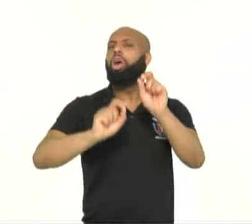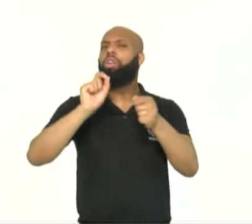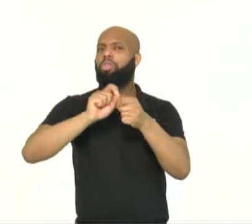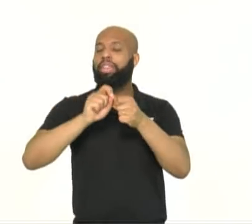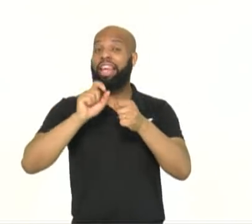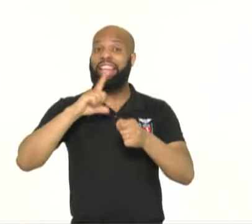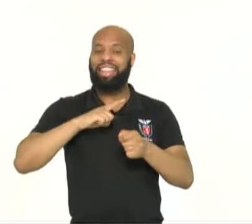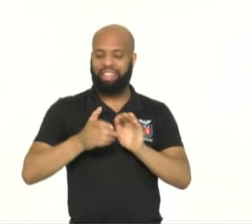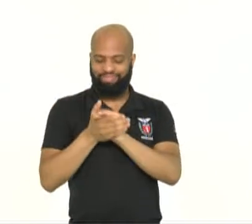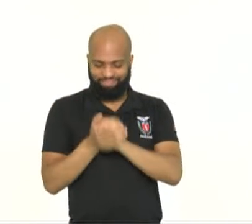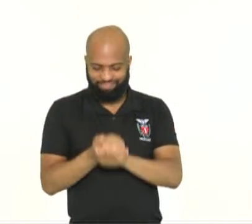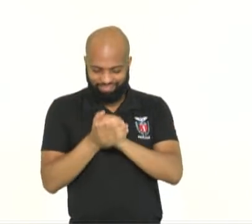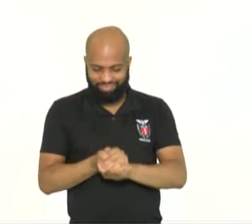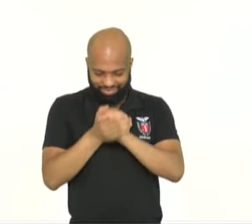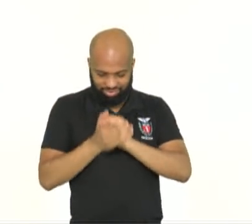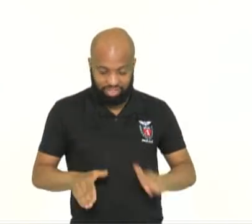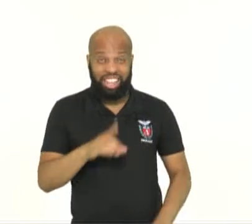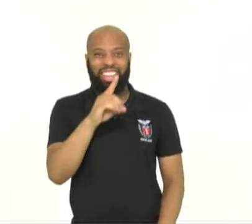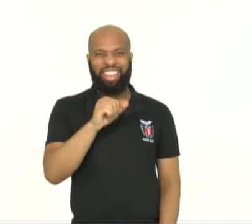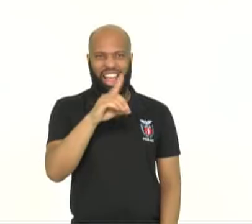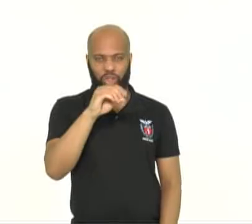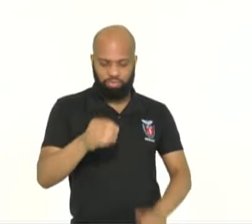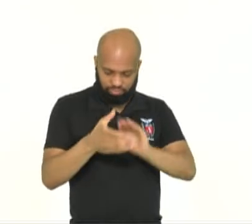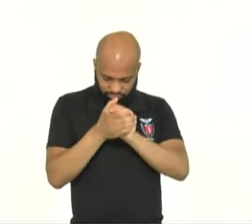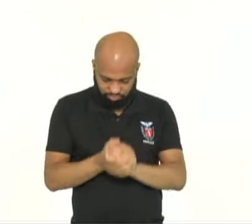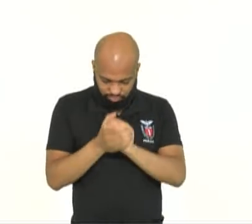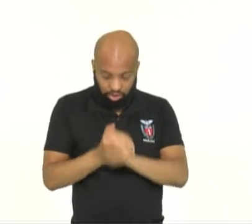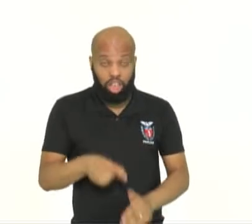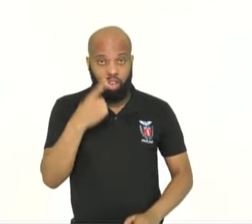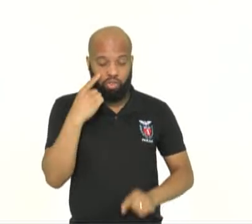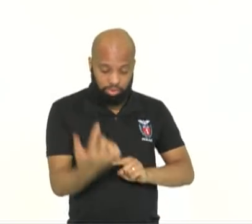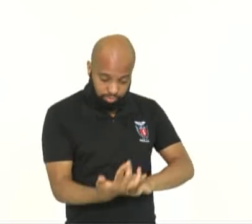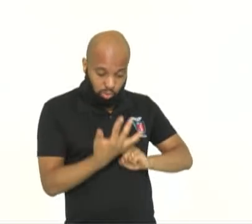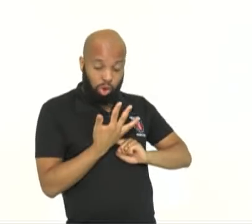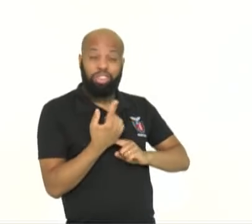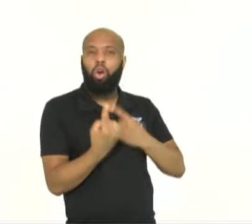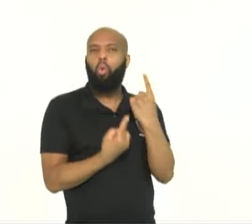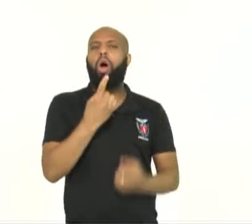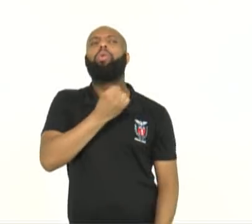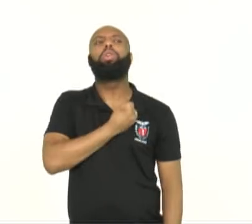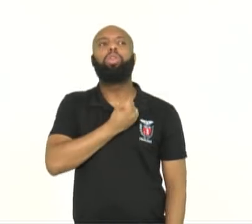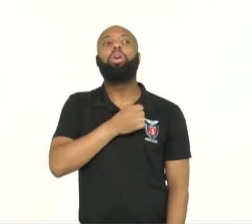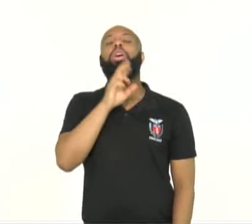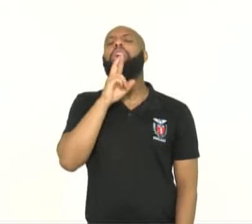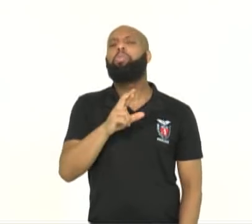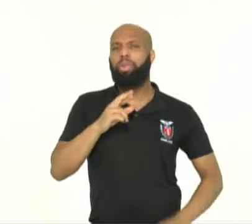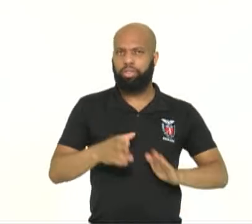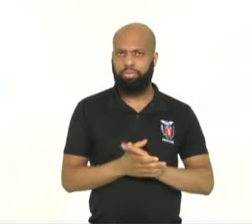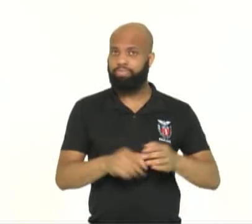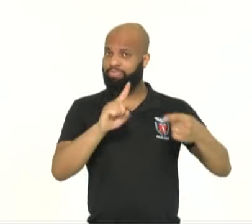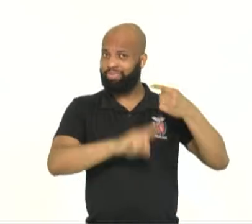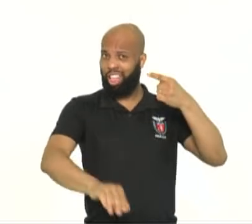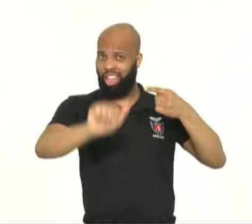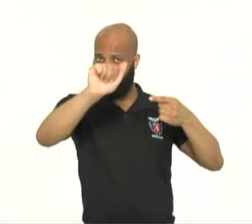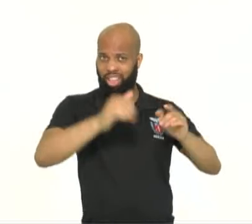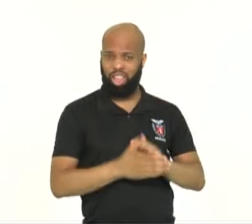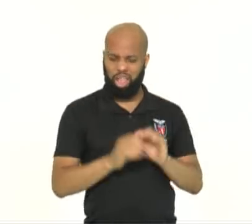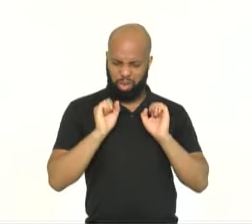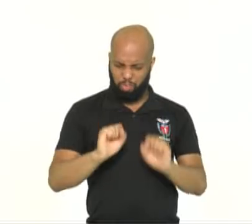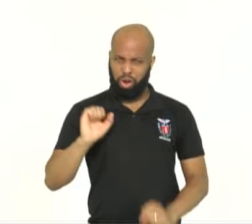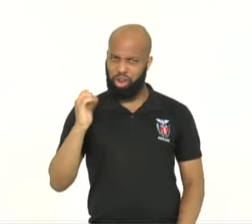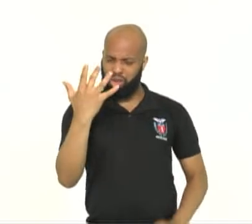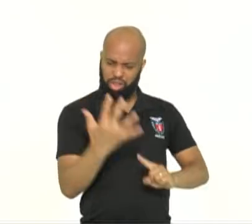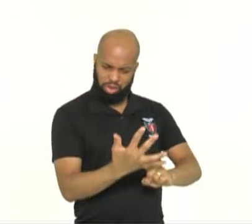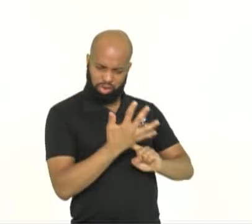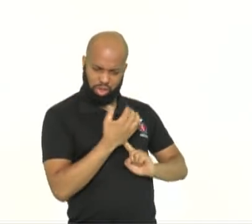de um dado e a verificação do número da face voltada para cima. Responda. Letra A. Pode ocorrer